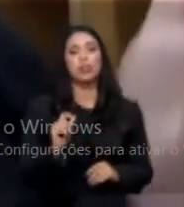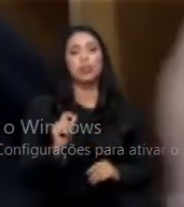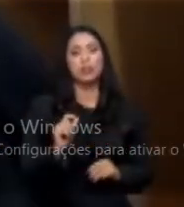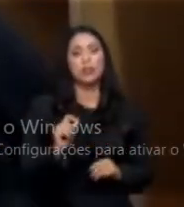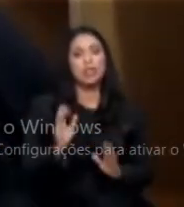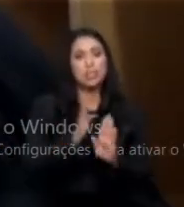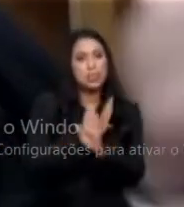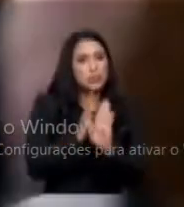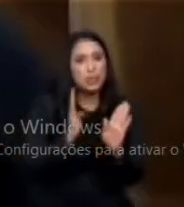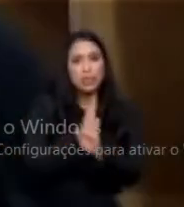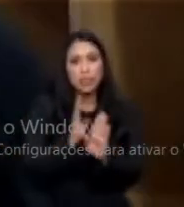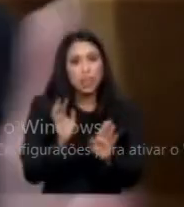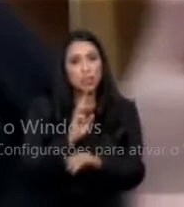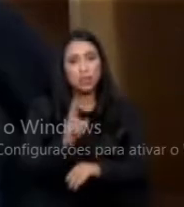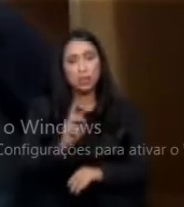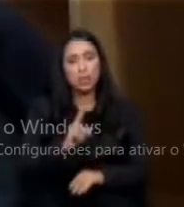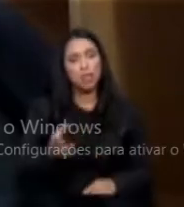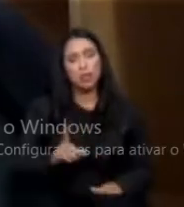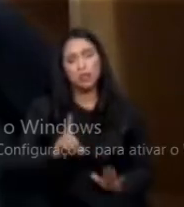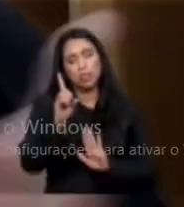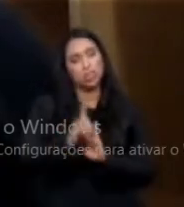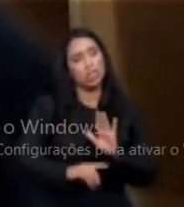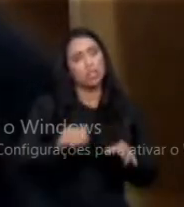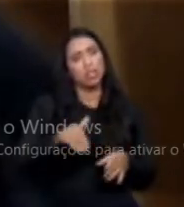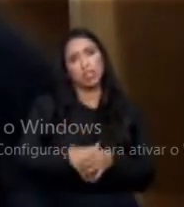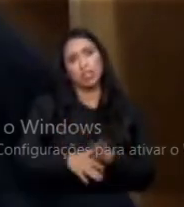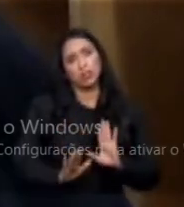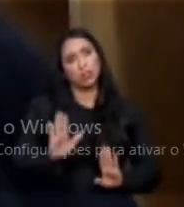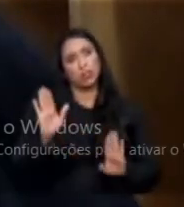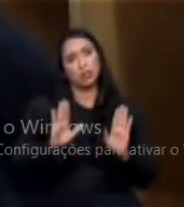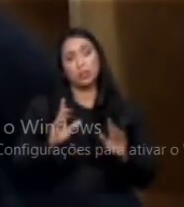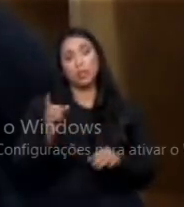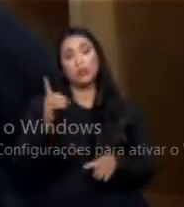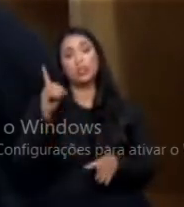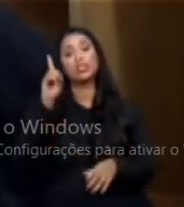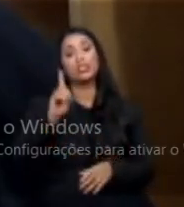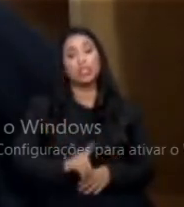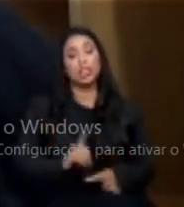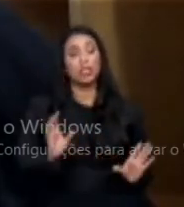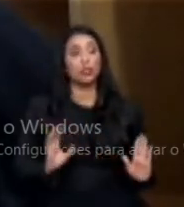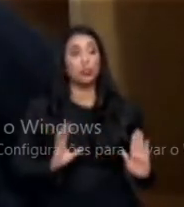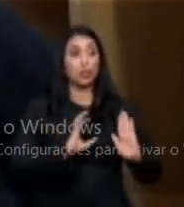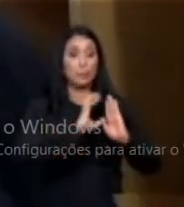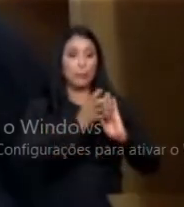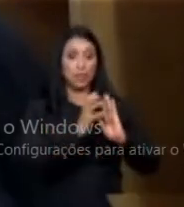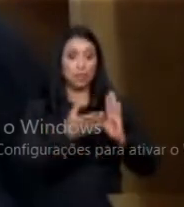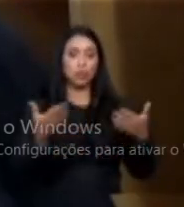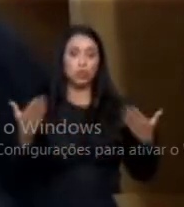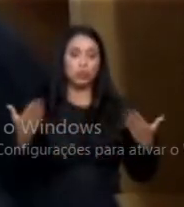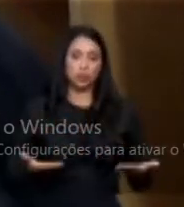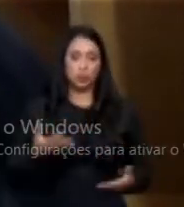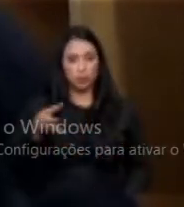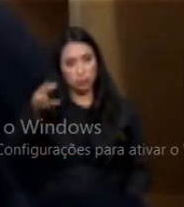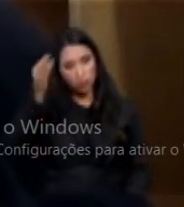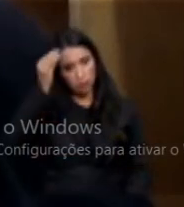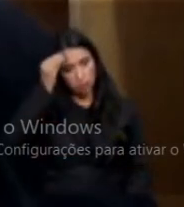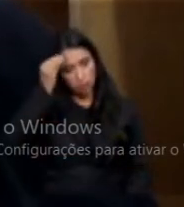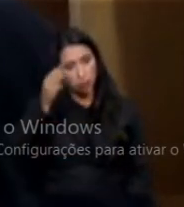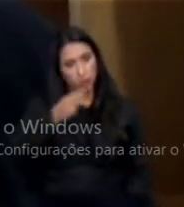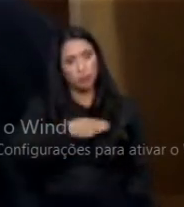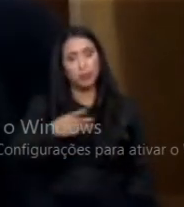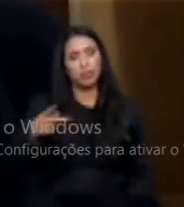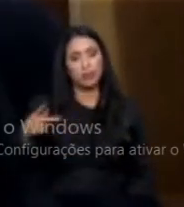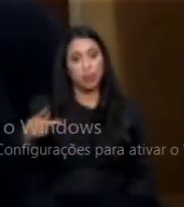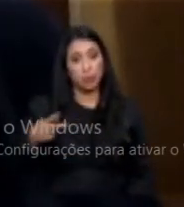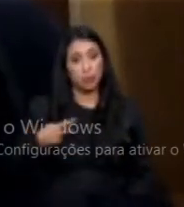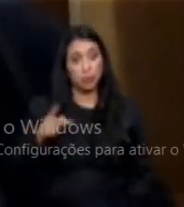disfarçada. Não se trata de direito eleitoral, se trata de direito partidário. Então, entende, pois, o Ministério Público